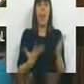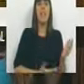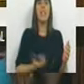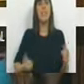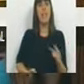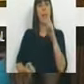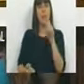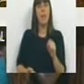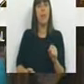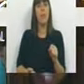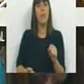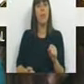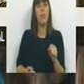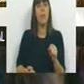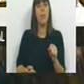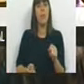desemprego